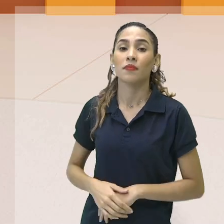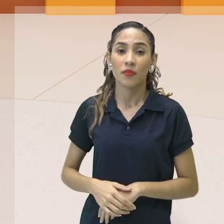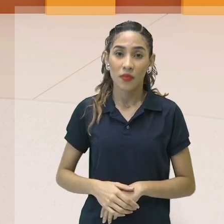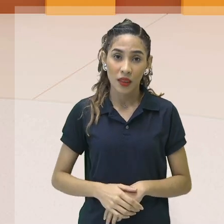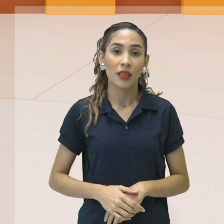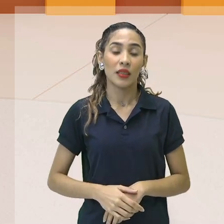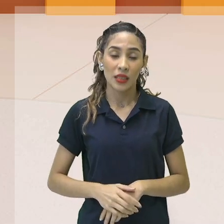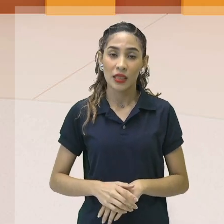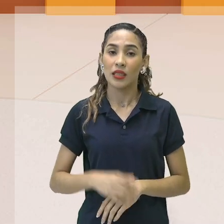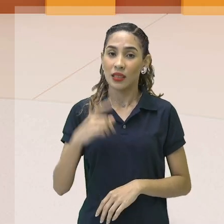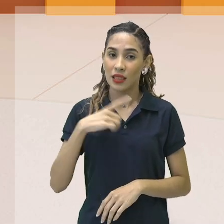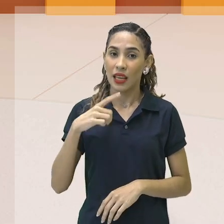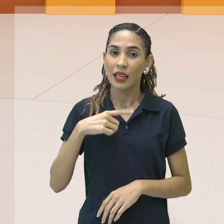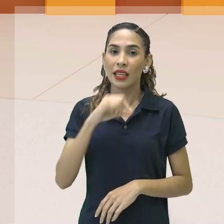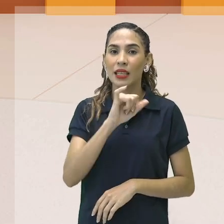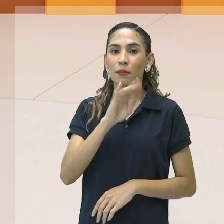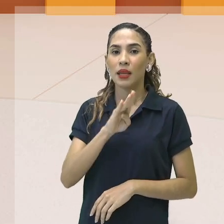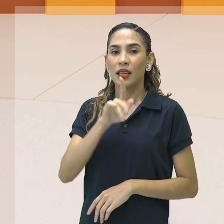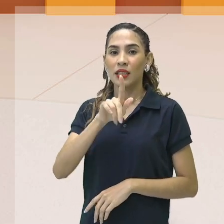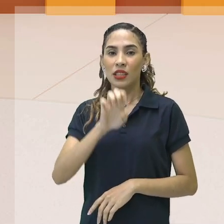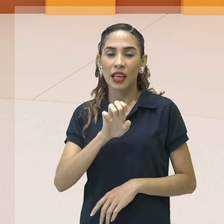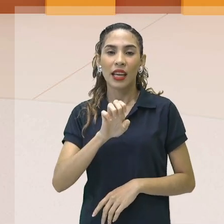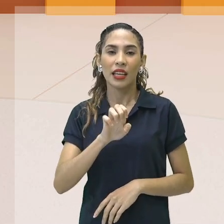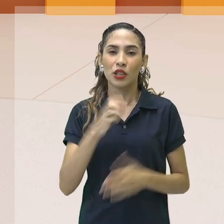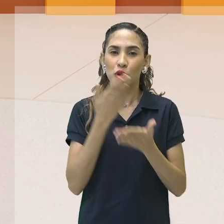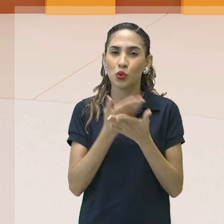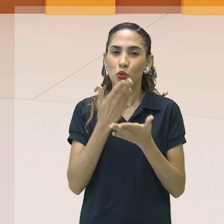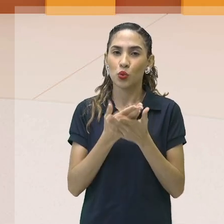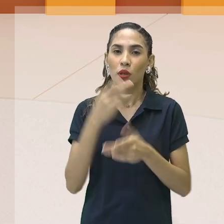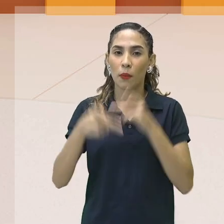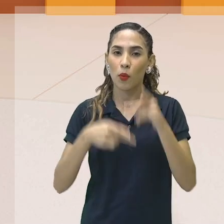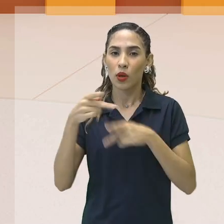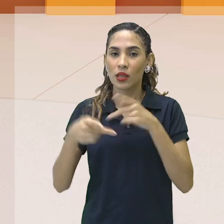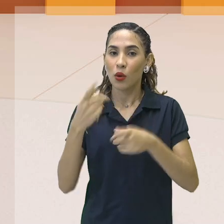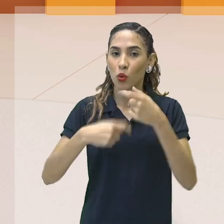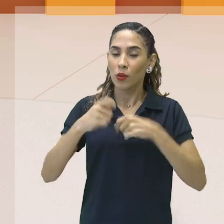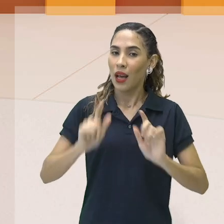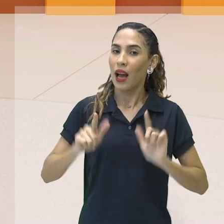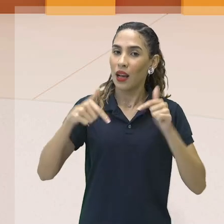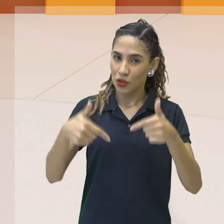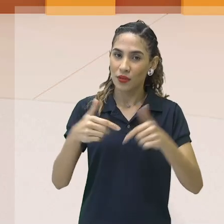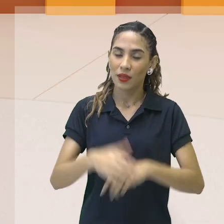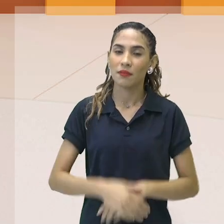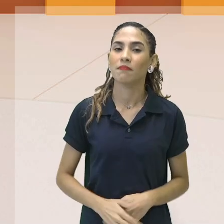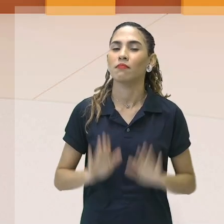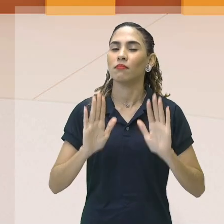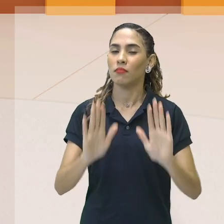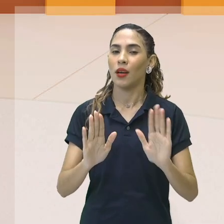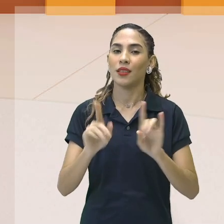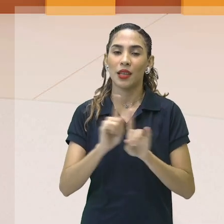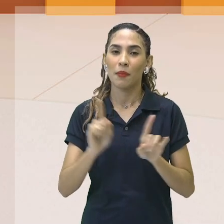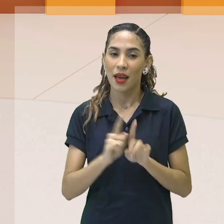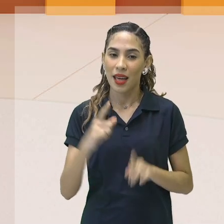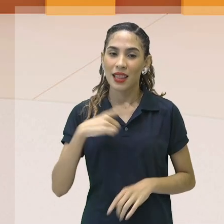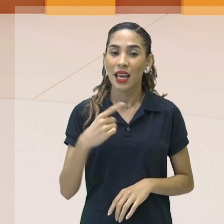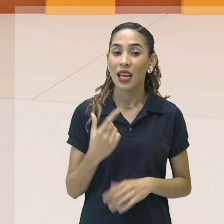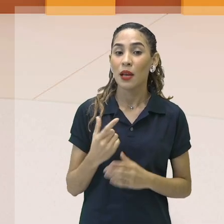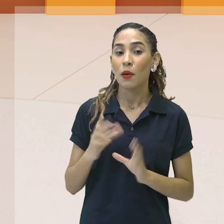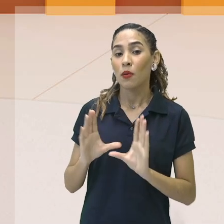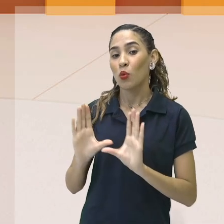categoria dentro do IBGE, né? Quando a gente estuda a população economicamente ativa. Mas também existe a